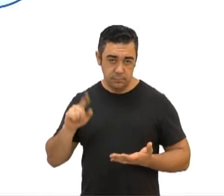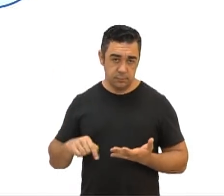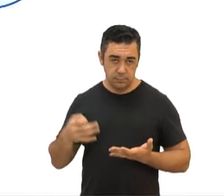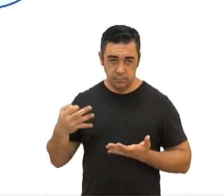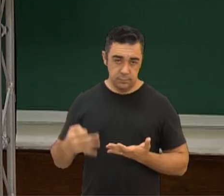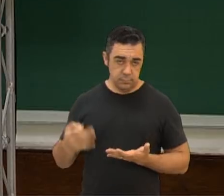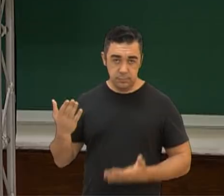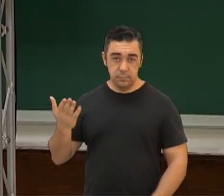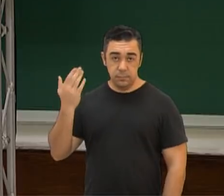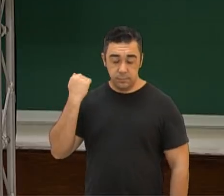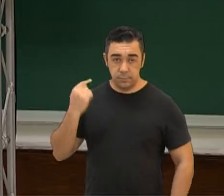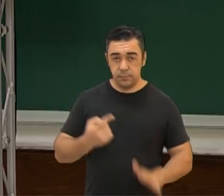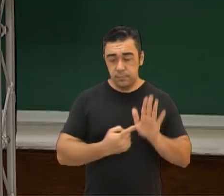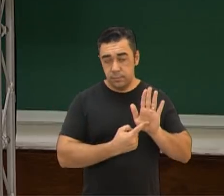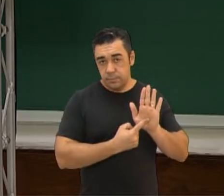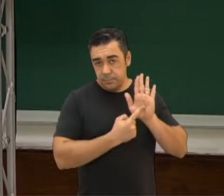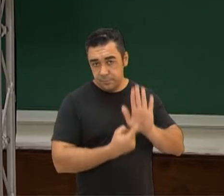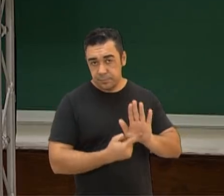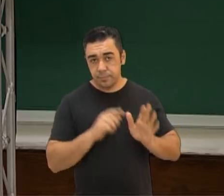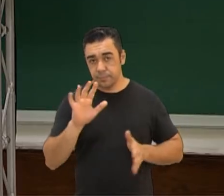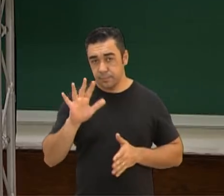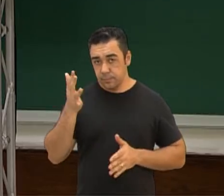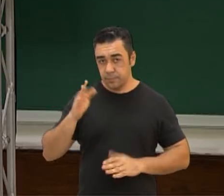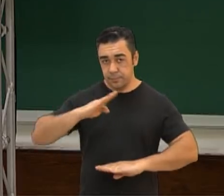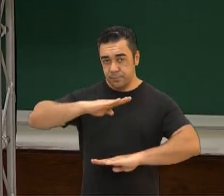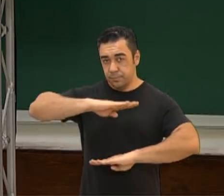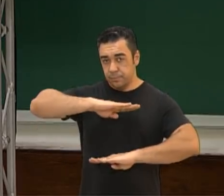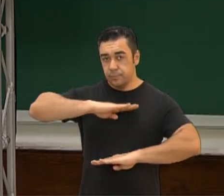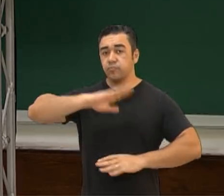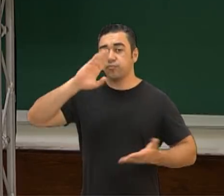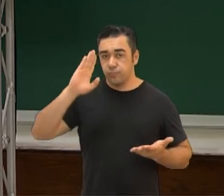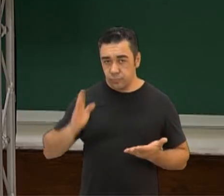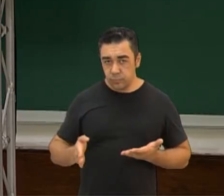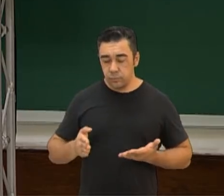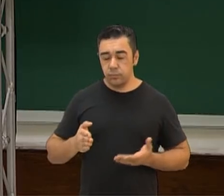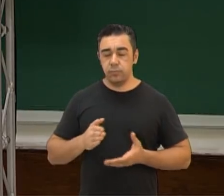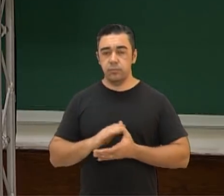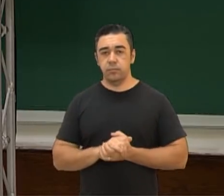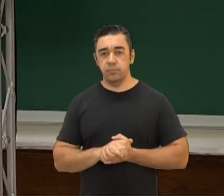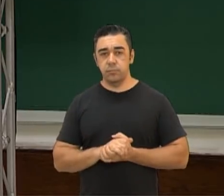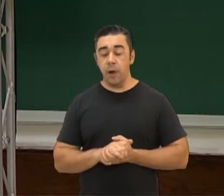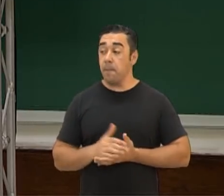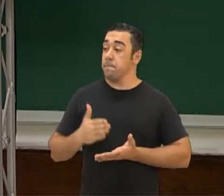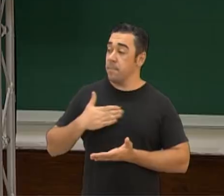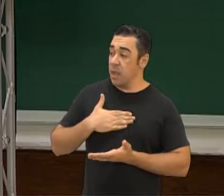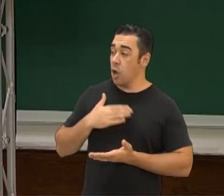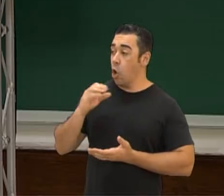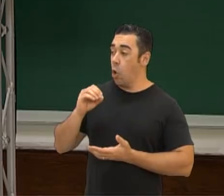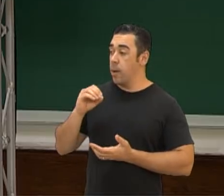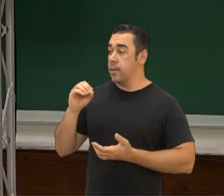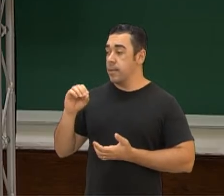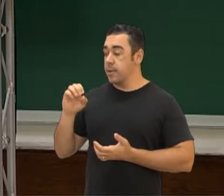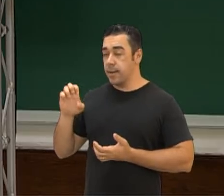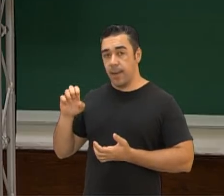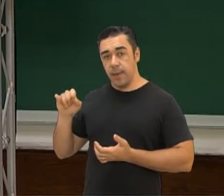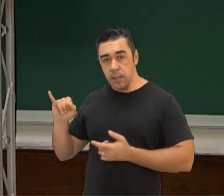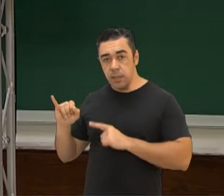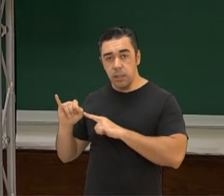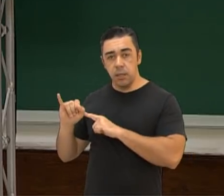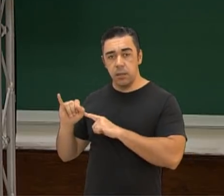aquele passado que indica que as situações, as ações já ocorreram, né? E ocorreram com uma certa perfeição, já